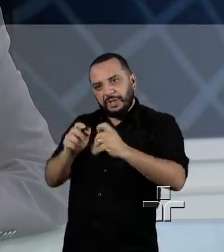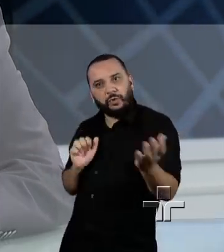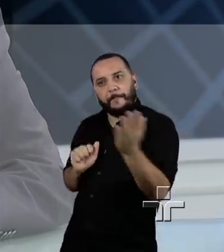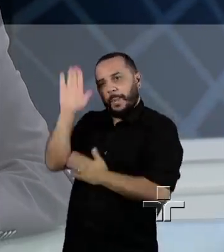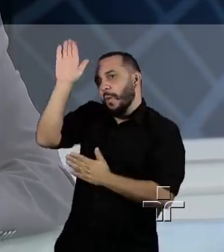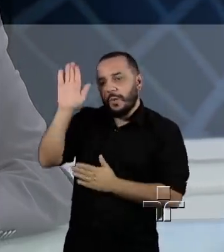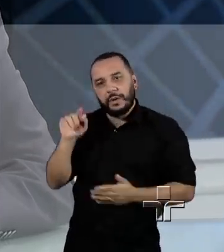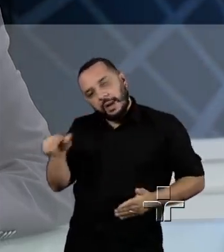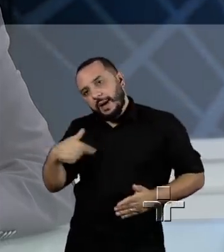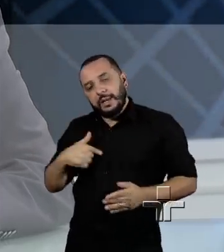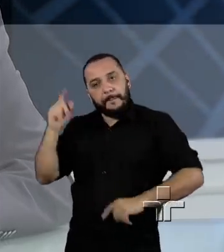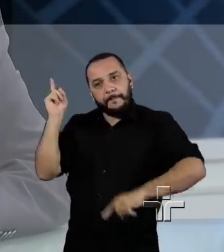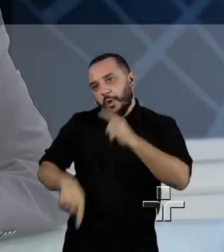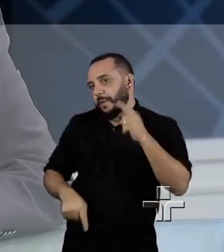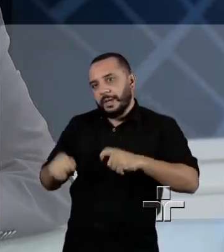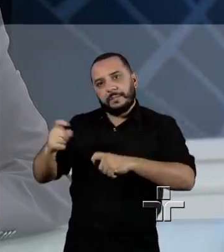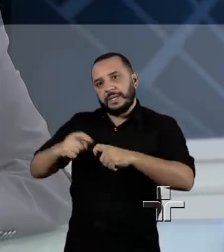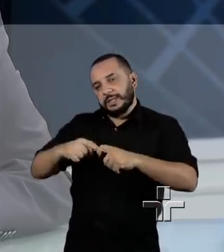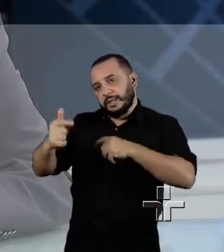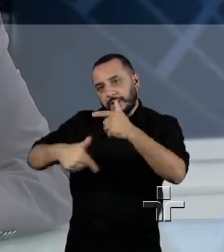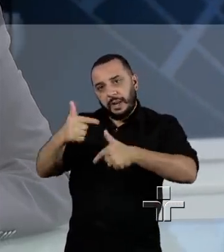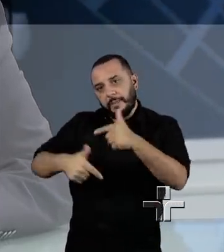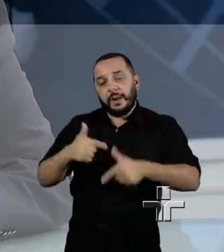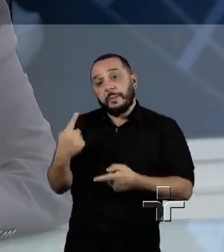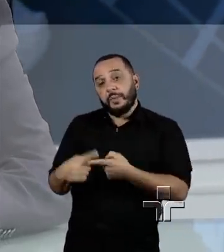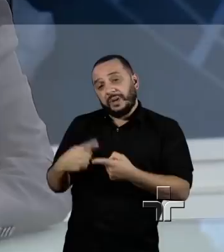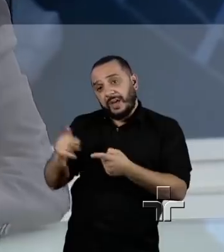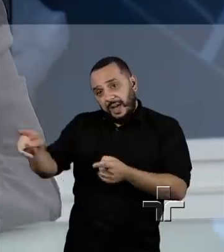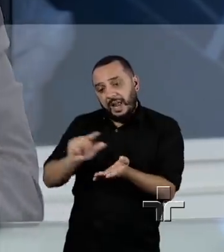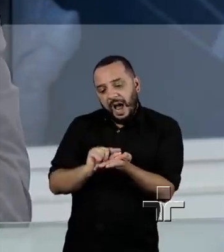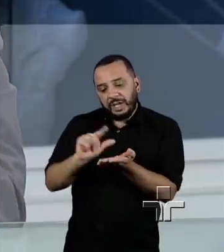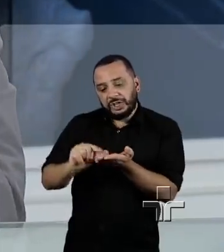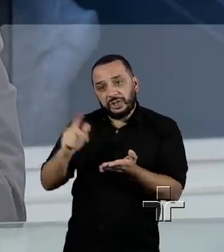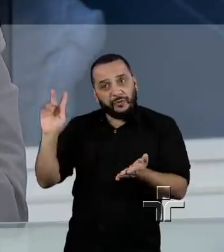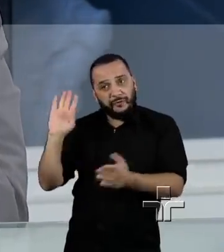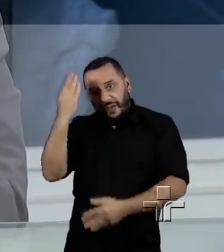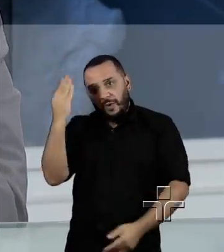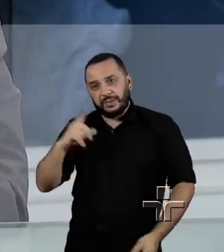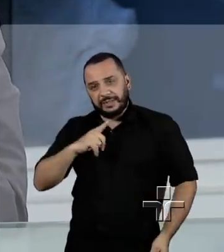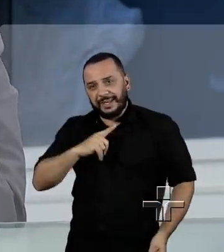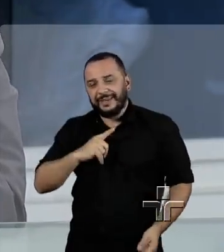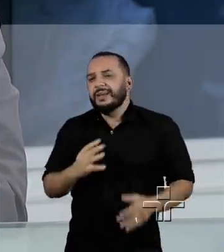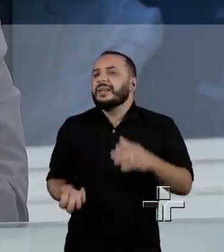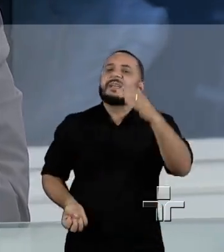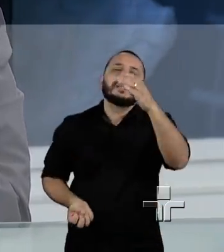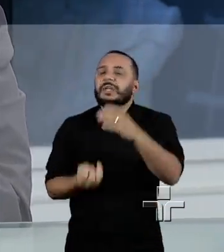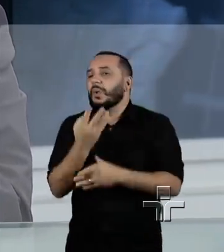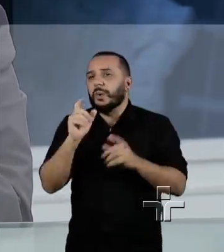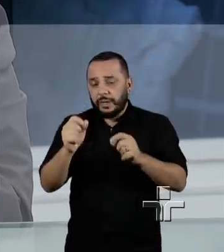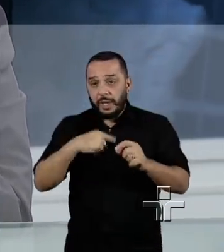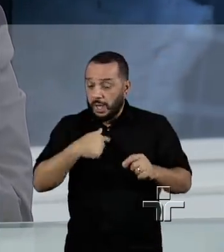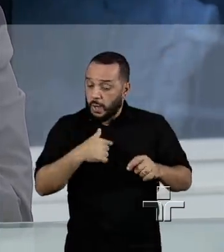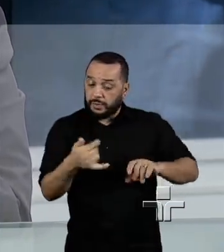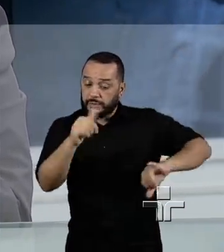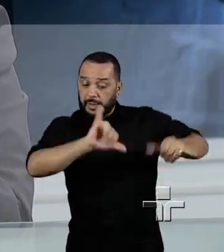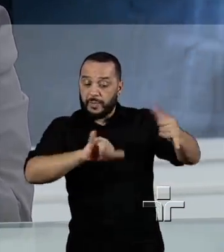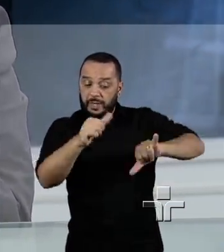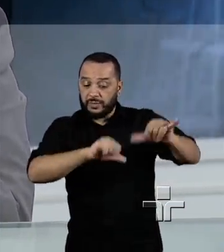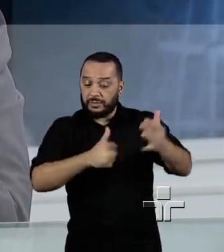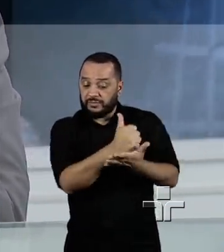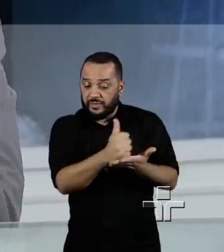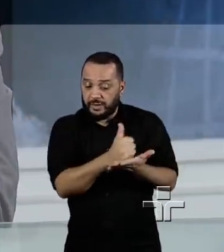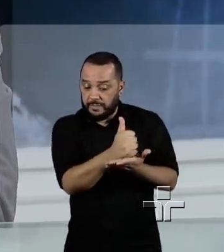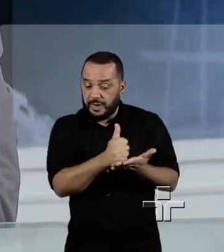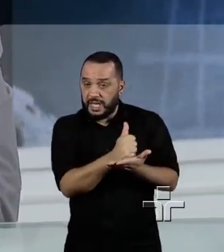esse artigo, 10 anos depois, por ser fajuto. E aí você cria, de um lado, a ilusão de que os laboratórios farmacêuticos